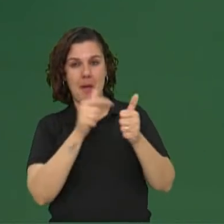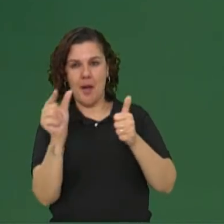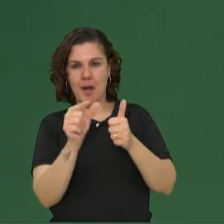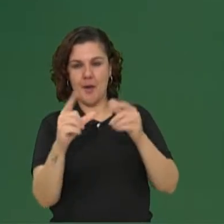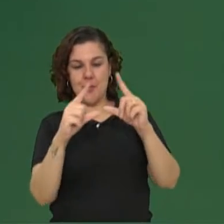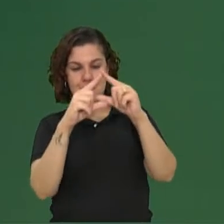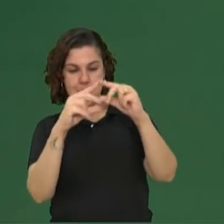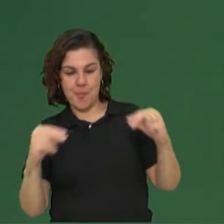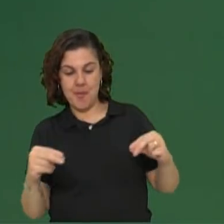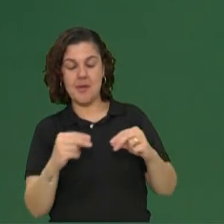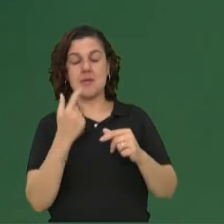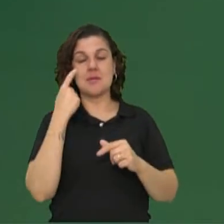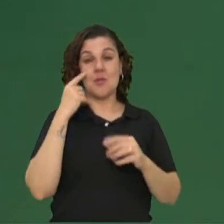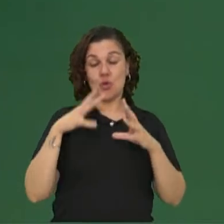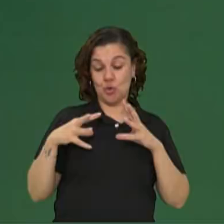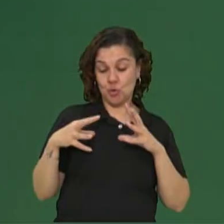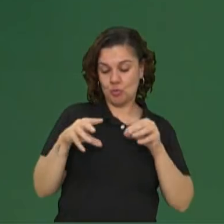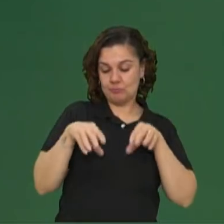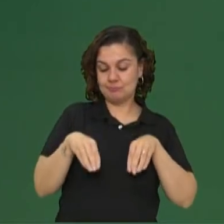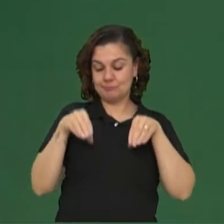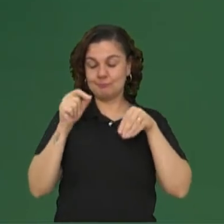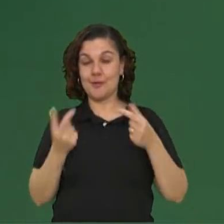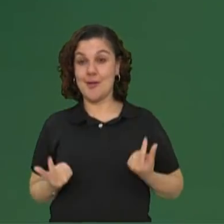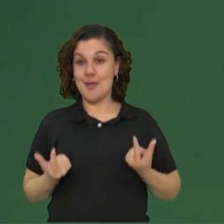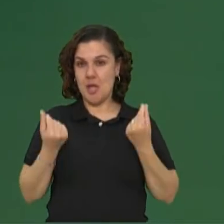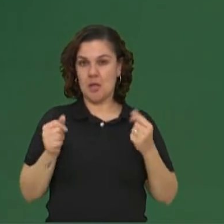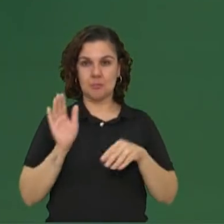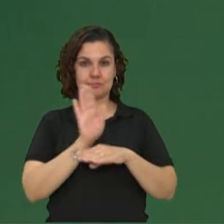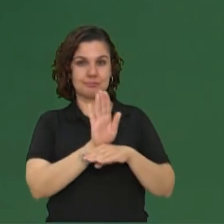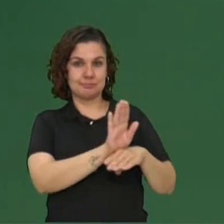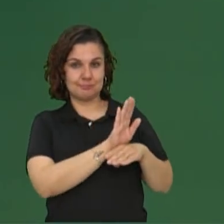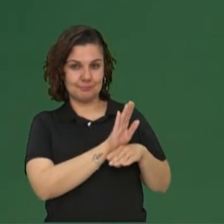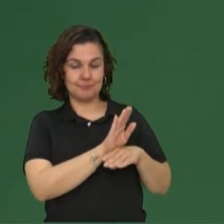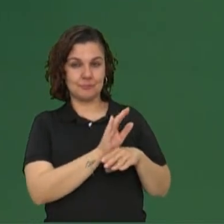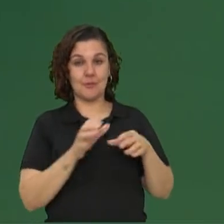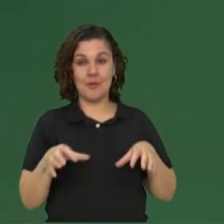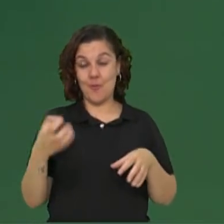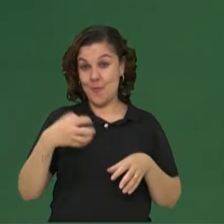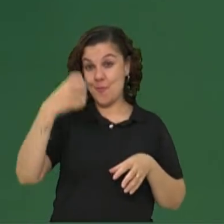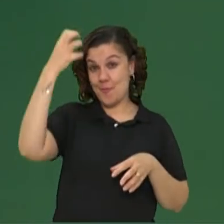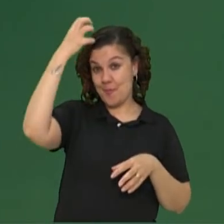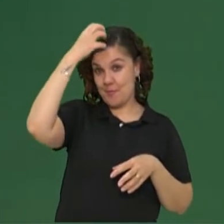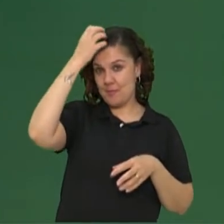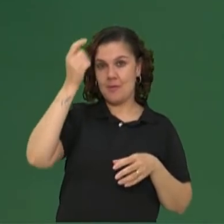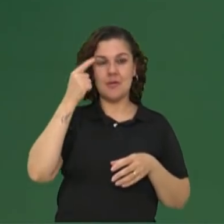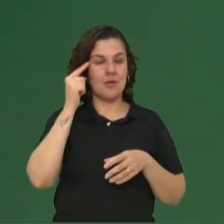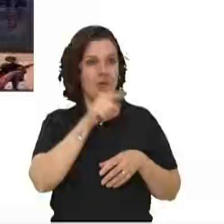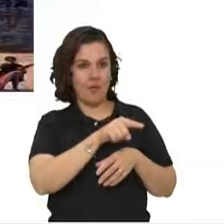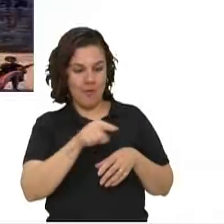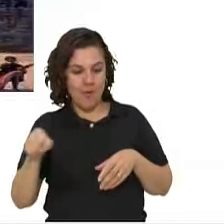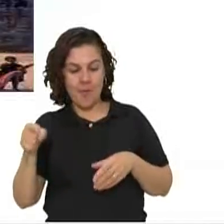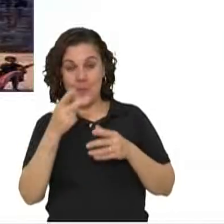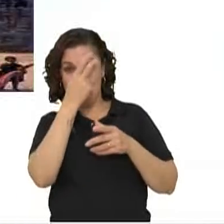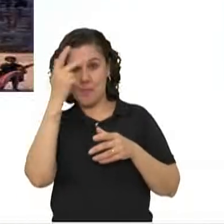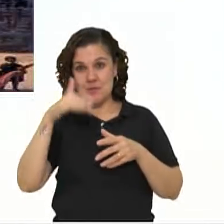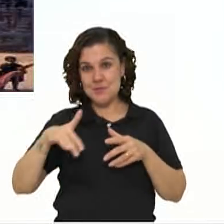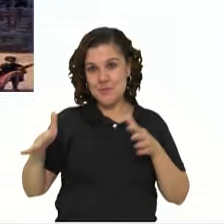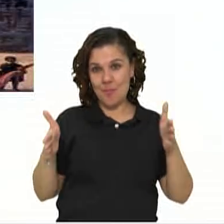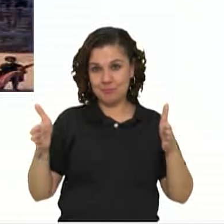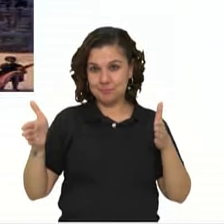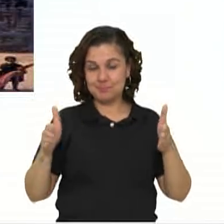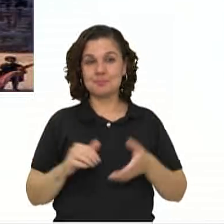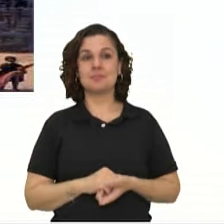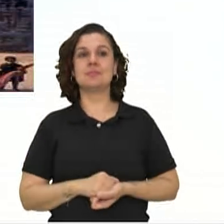Todos os membros da nobreza viviam lá em busca de apoio ao rei. Então aqui nós temos uma imagem, né, das pessoas vivendo nesse período